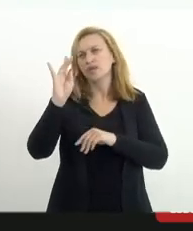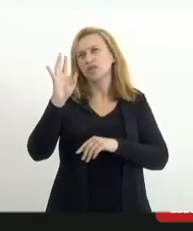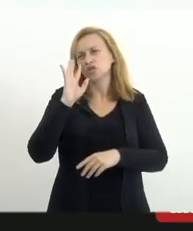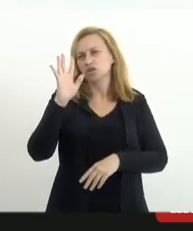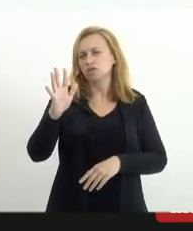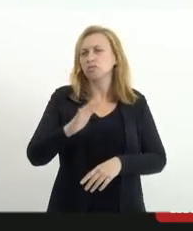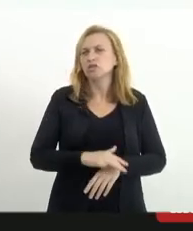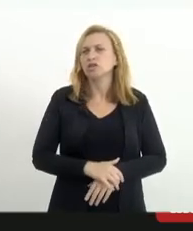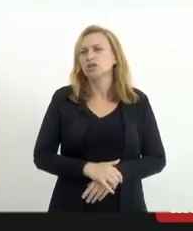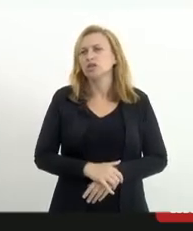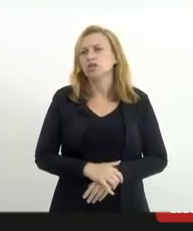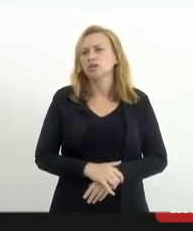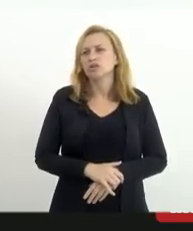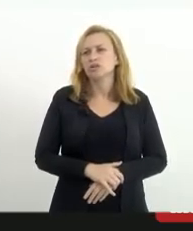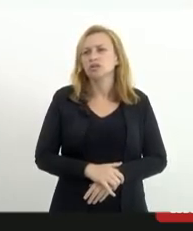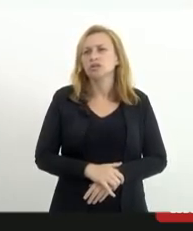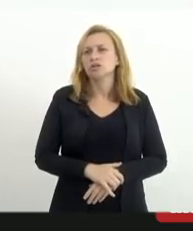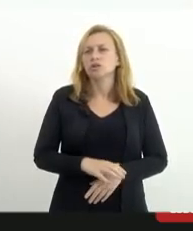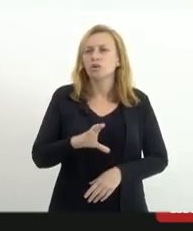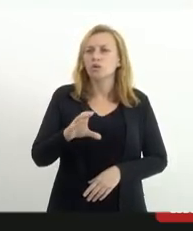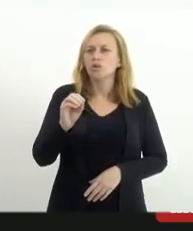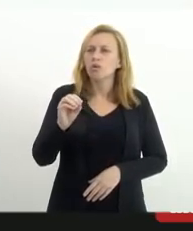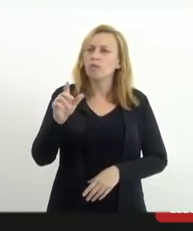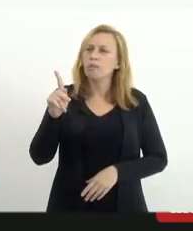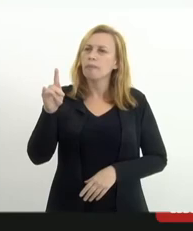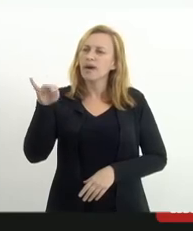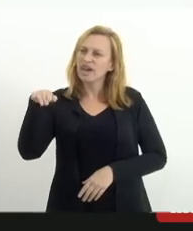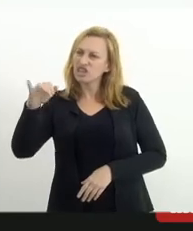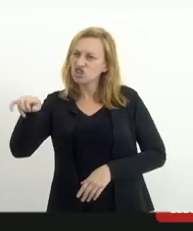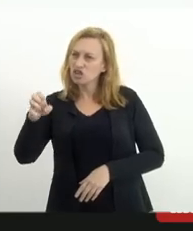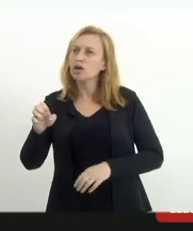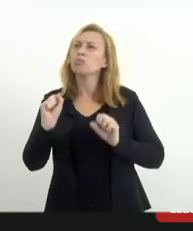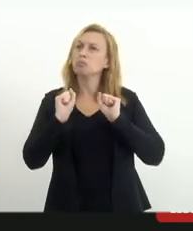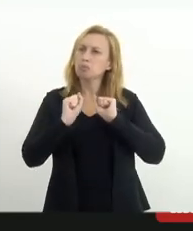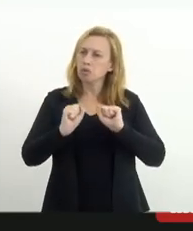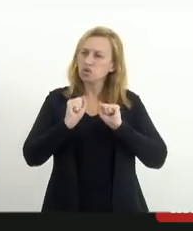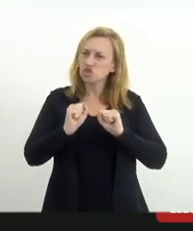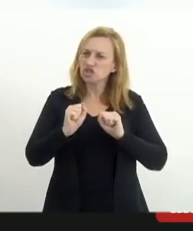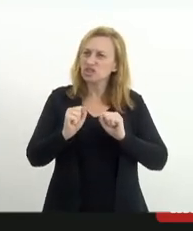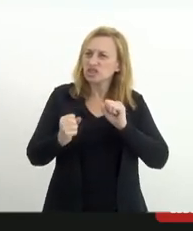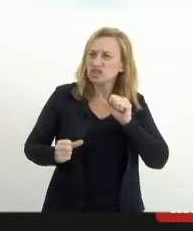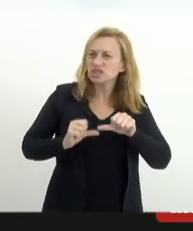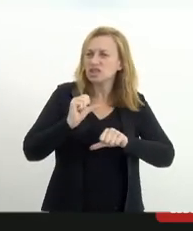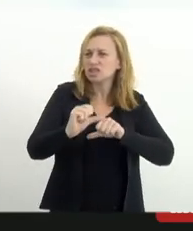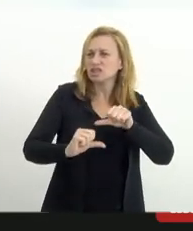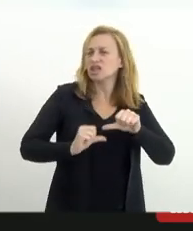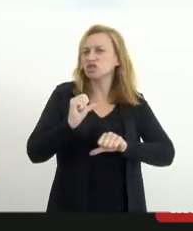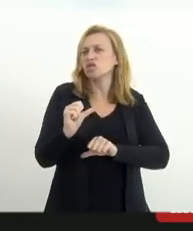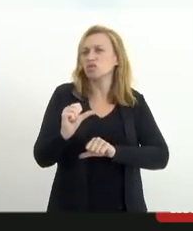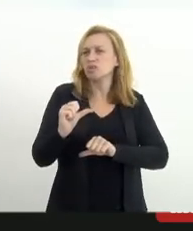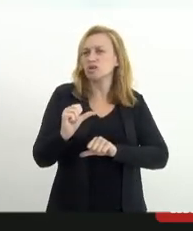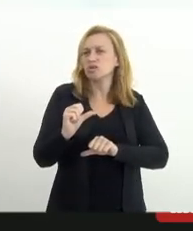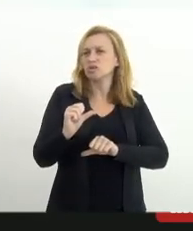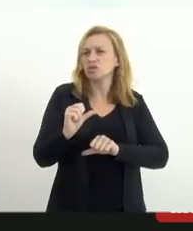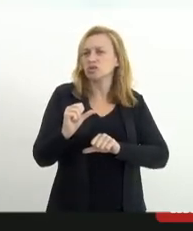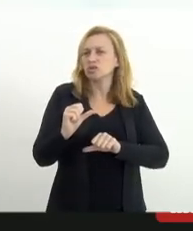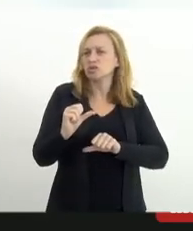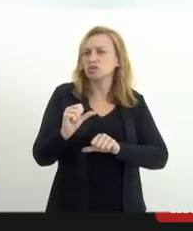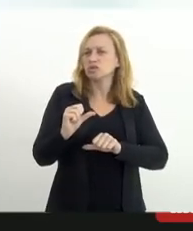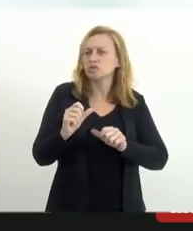que o Comperpio podia se transformar num grande